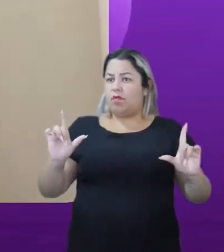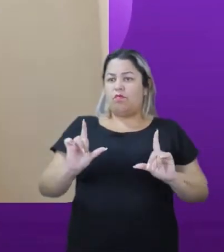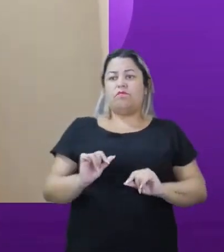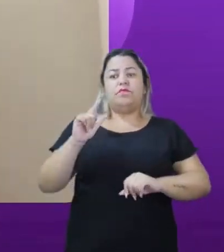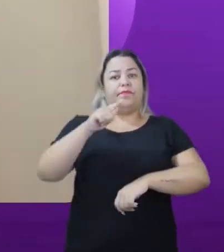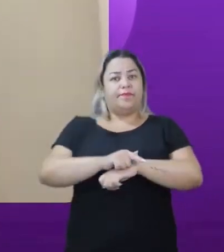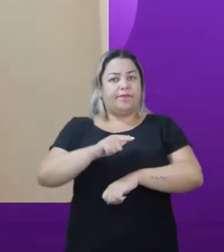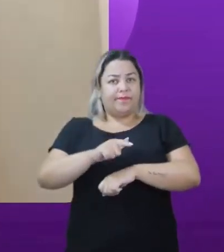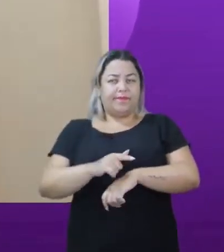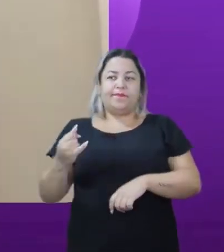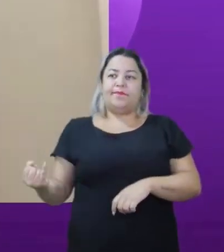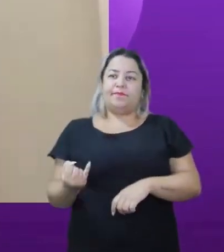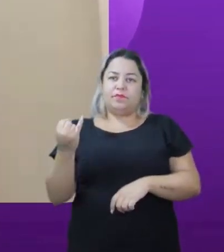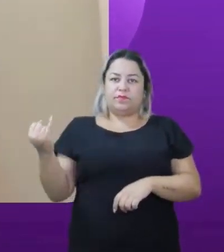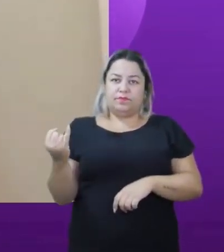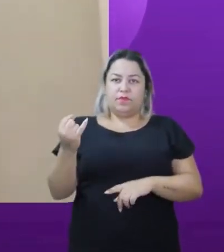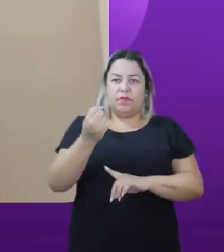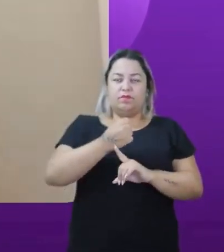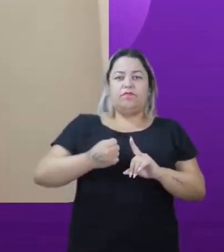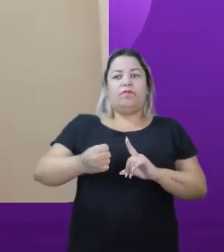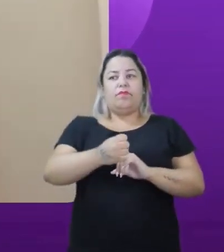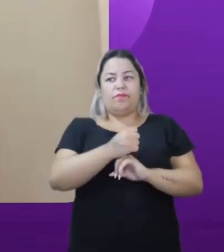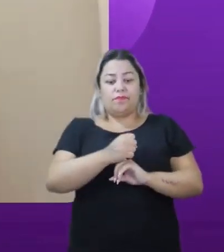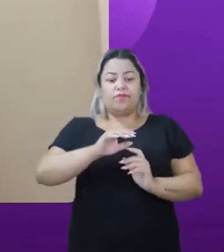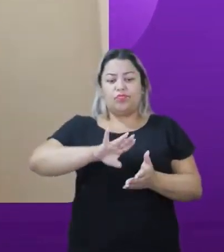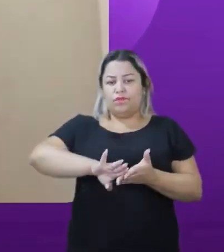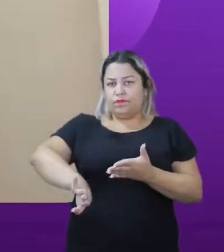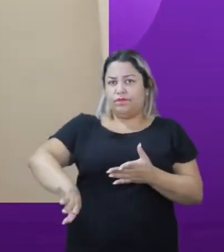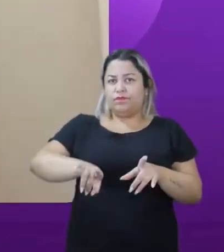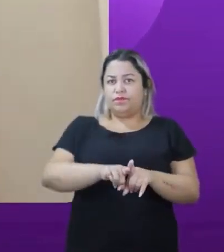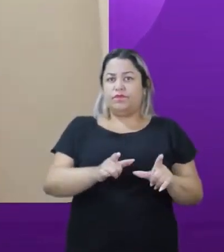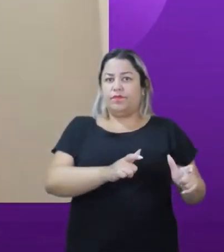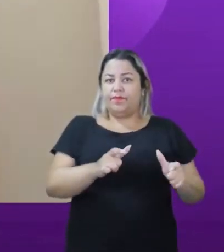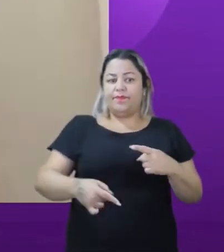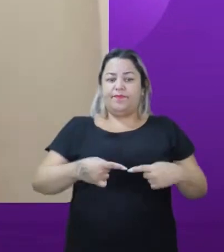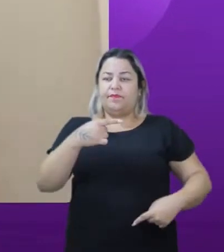o nosso, né, papel na sociedade, né, nos tirar também dos espaços da